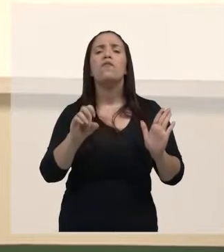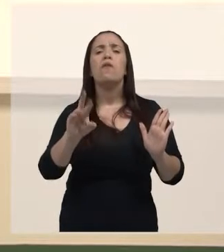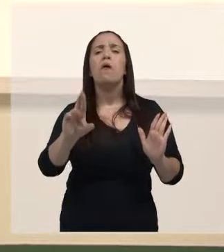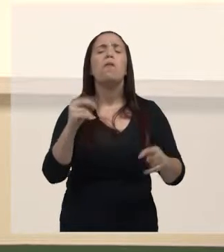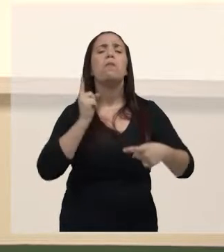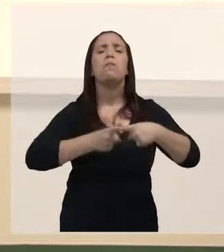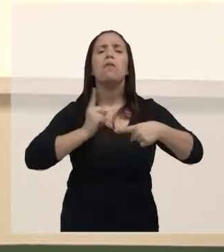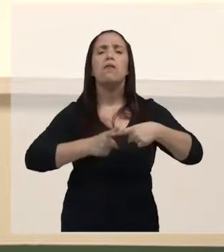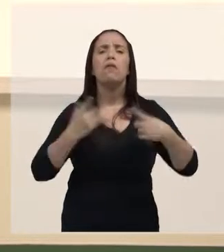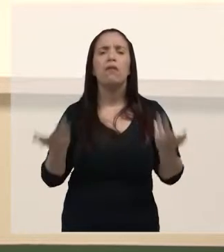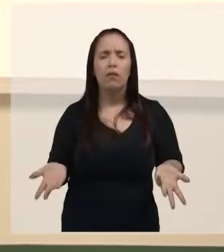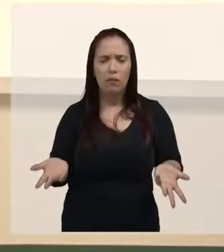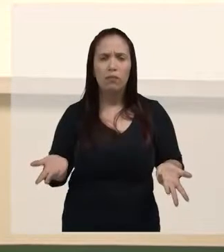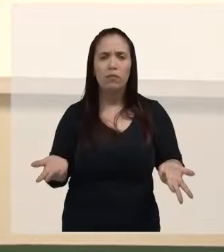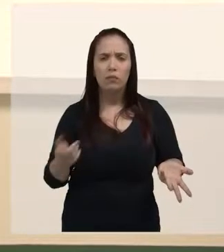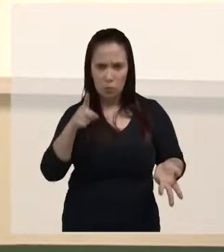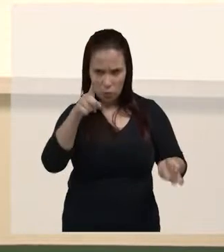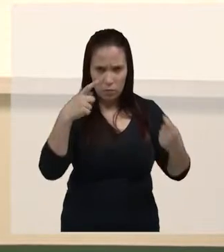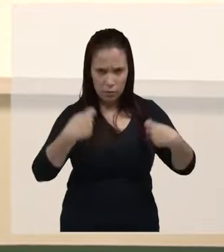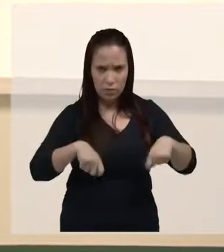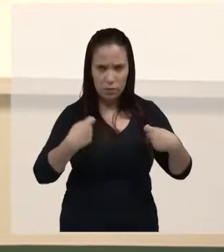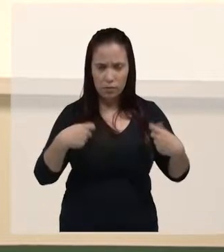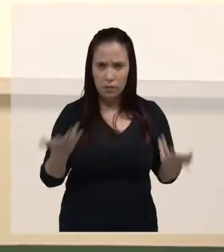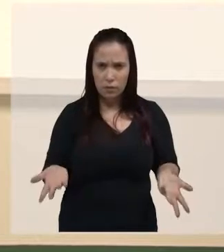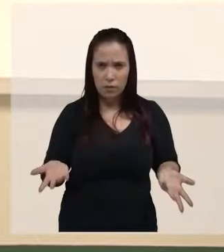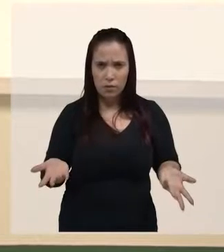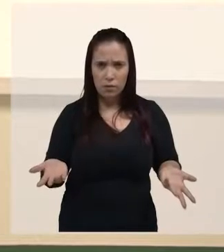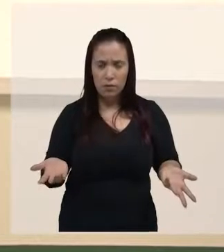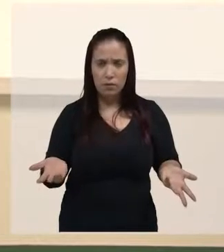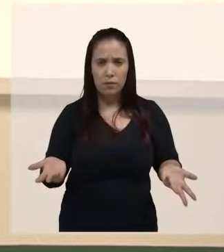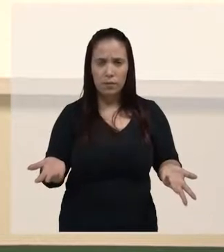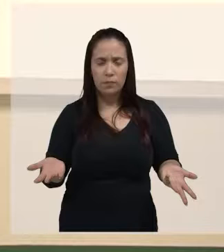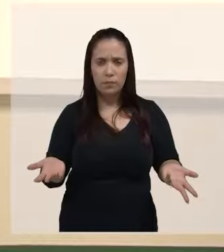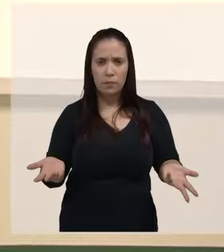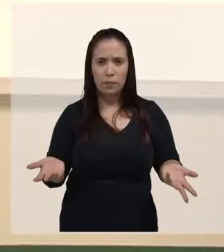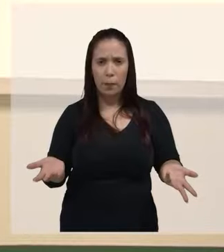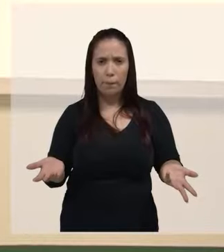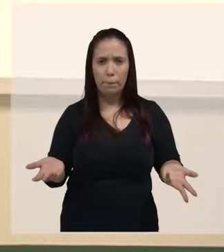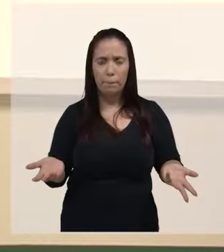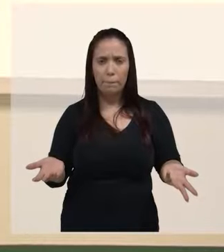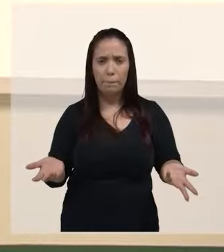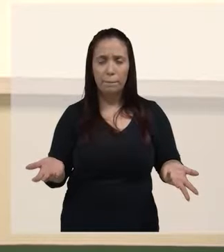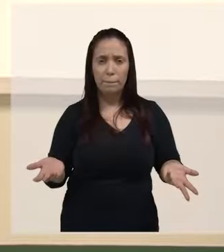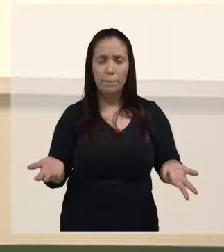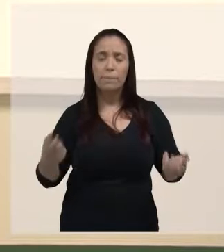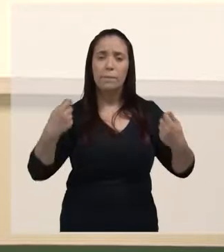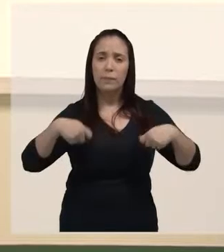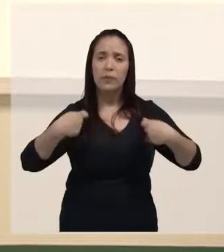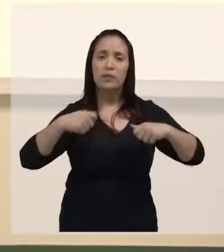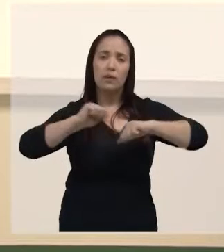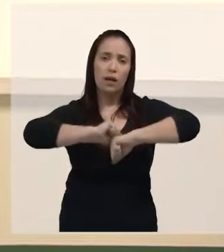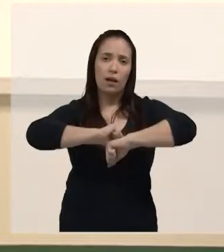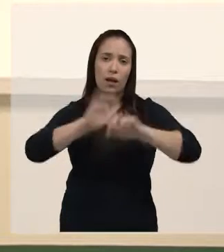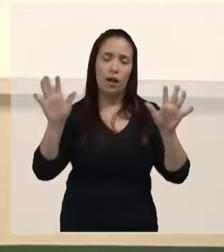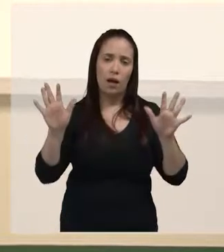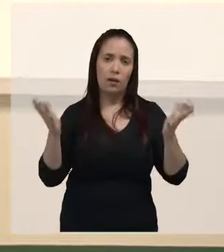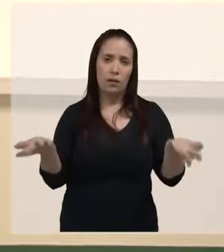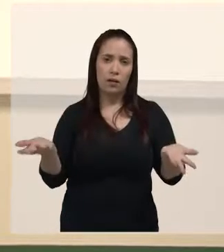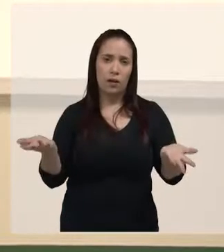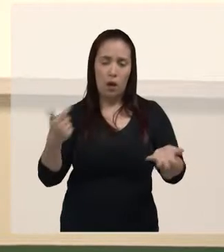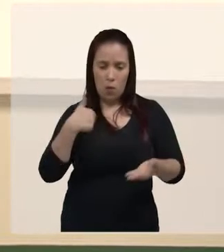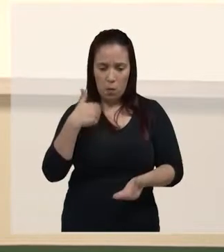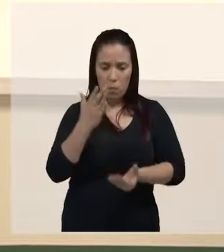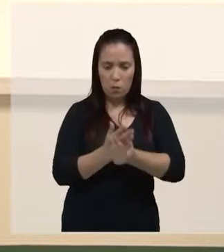foro privilegiado? Para quê? Você precisa disso? Eu não preciso disso. Não me faz falta nenhuma. Por quê? Não tem um processo, cara. Tudo bem. Eu nunca fui processado,